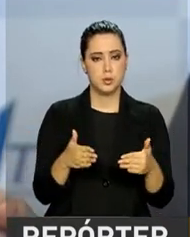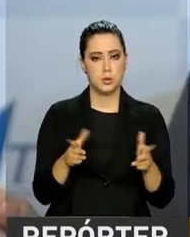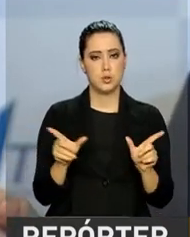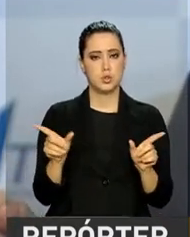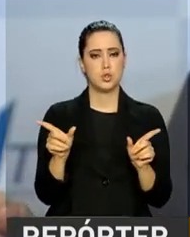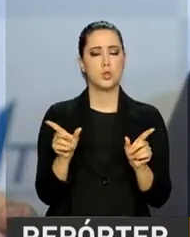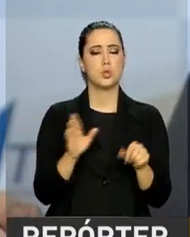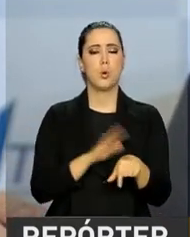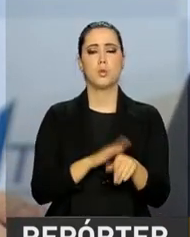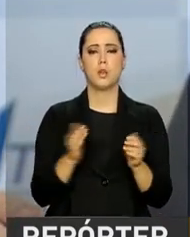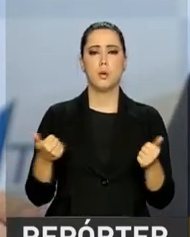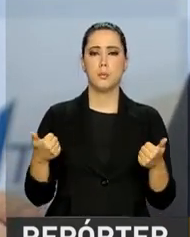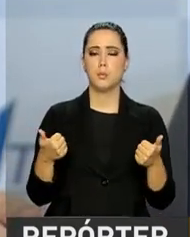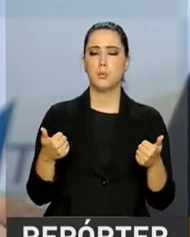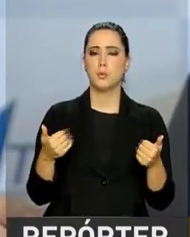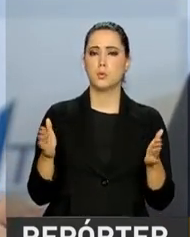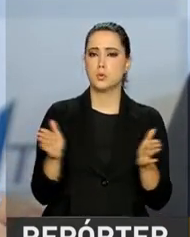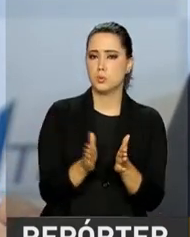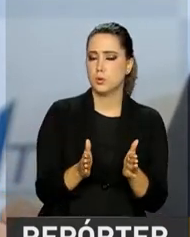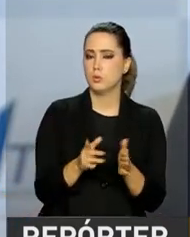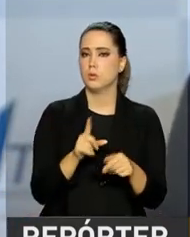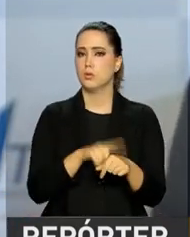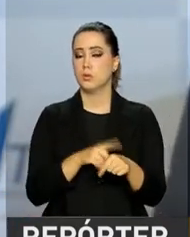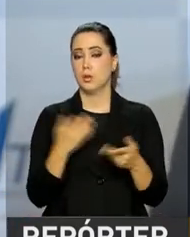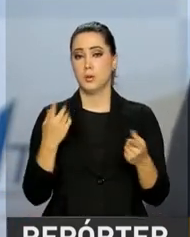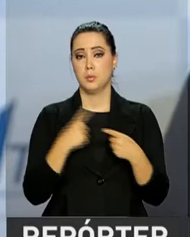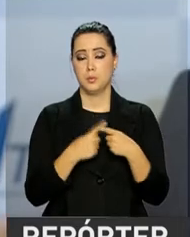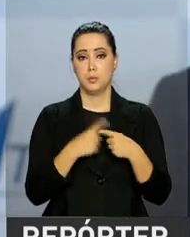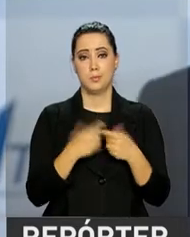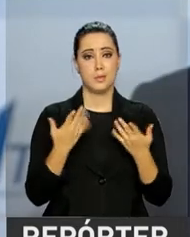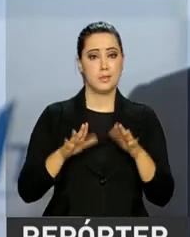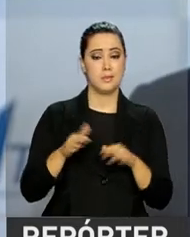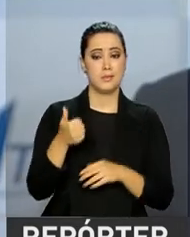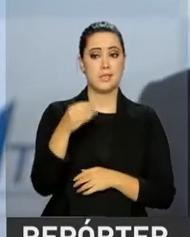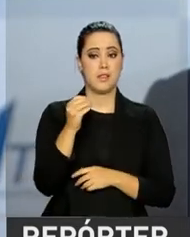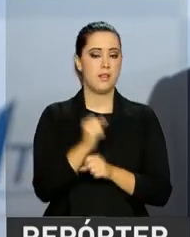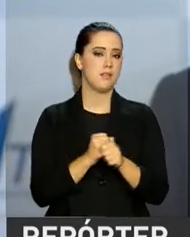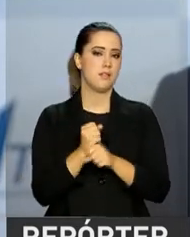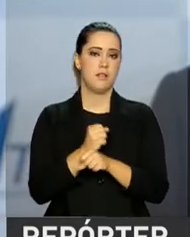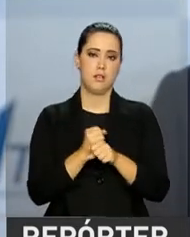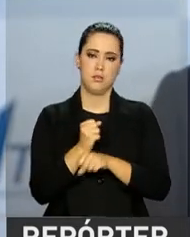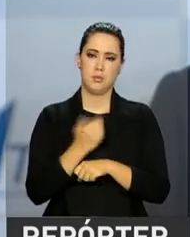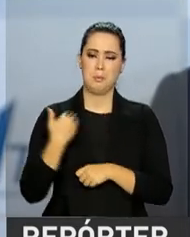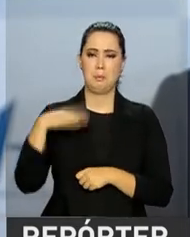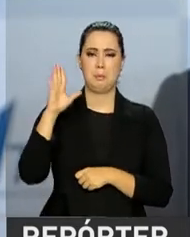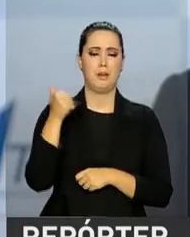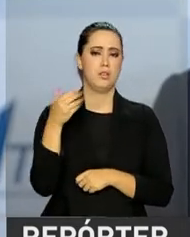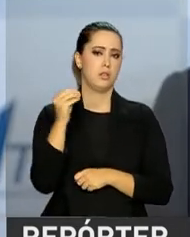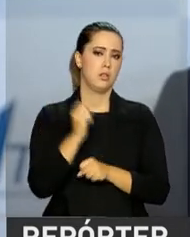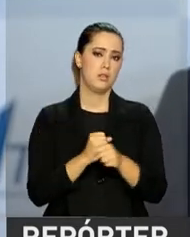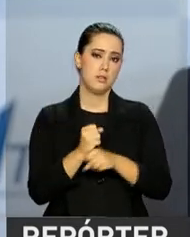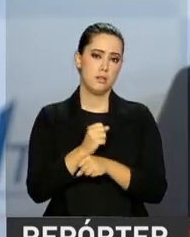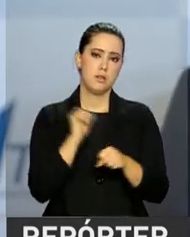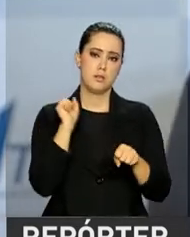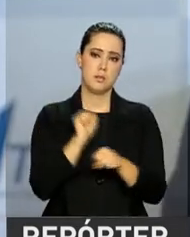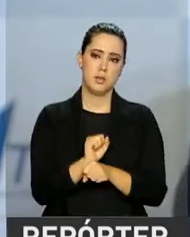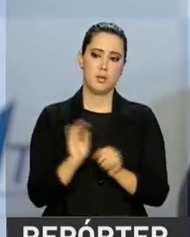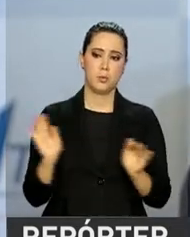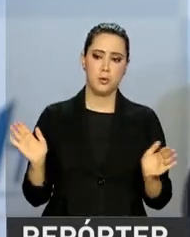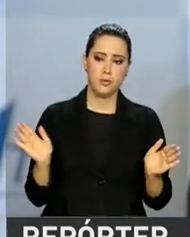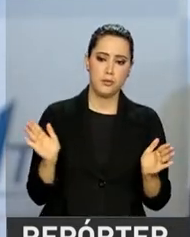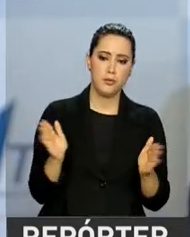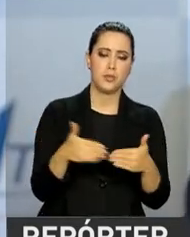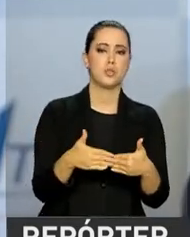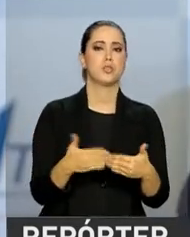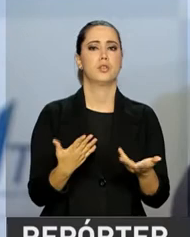judicial. O processo de recuperação judicial no Brasil hoje, em média, demora 10 anos, um pouco mais de 10 anos. A ideia é trazer isso,